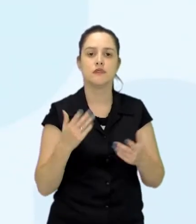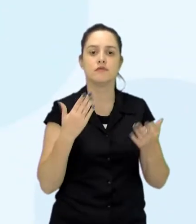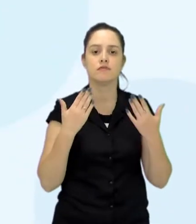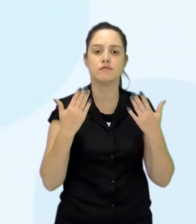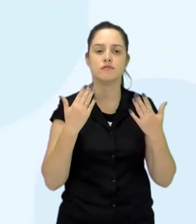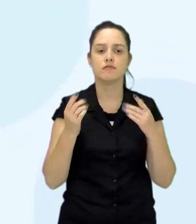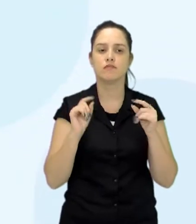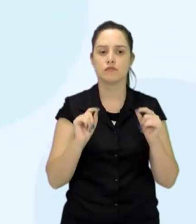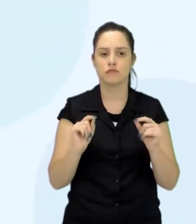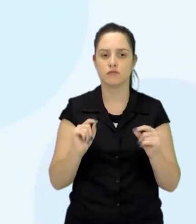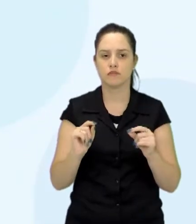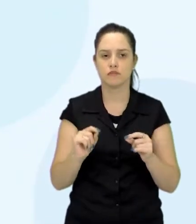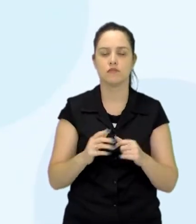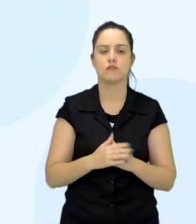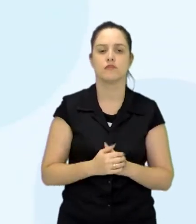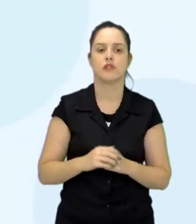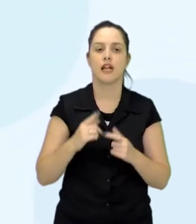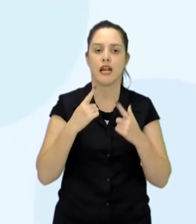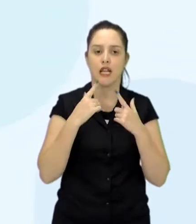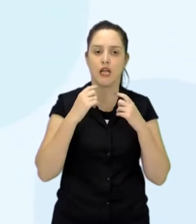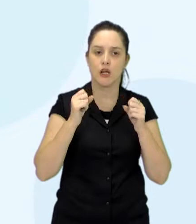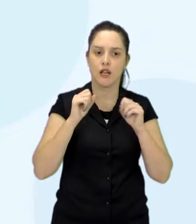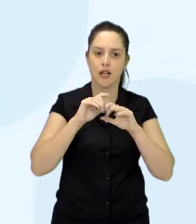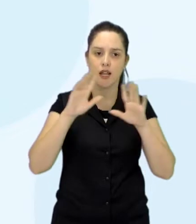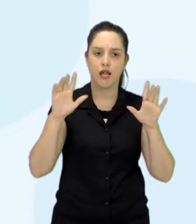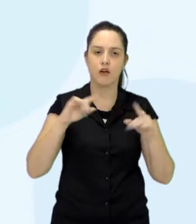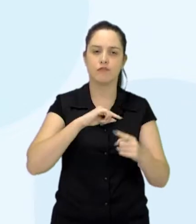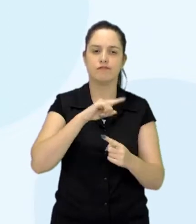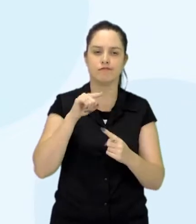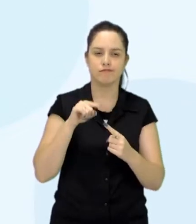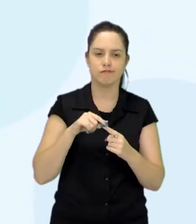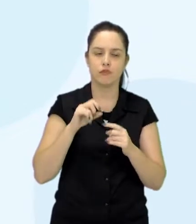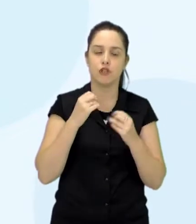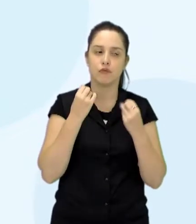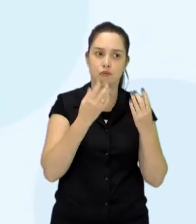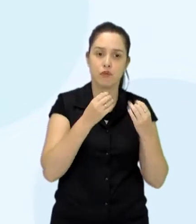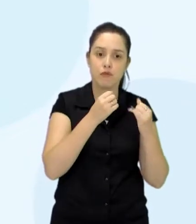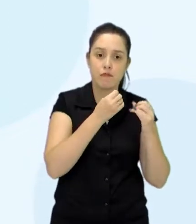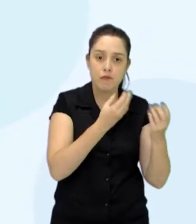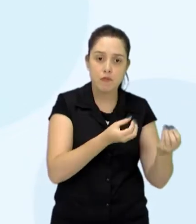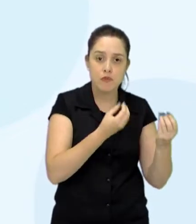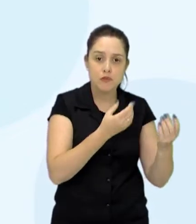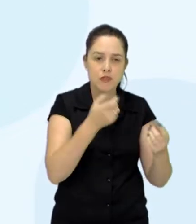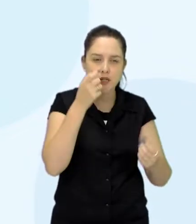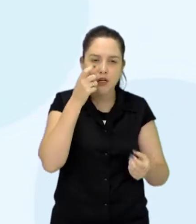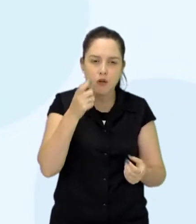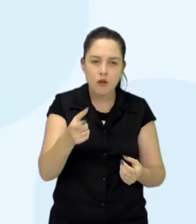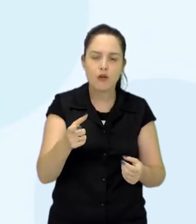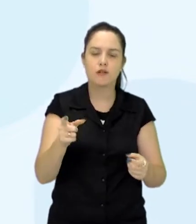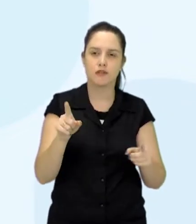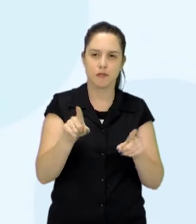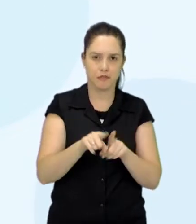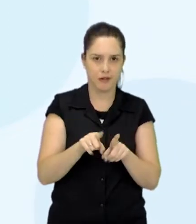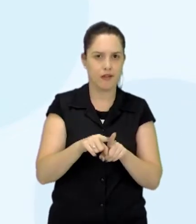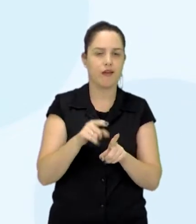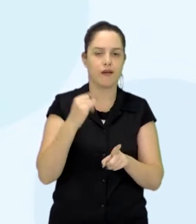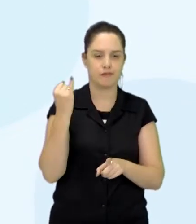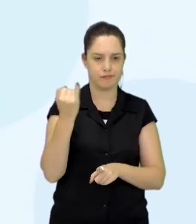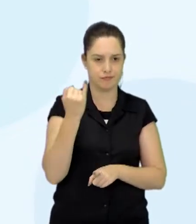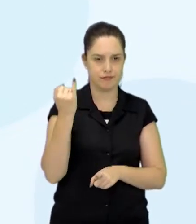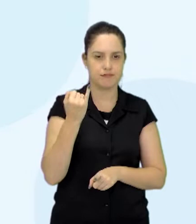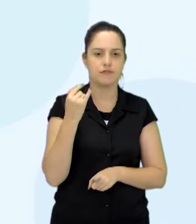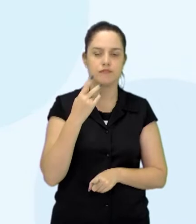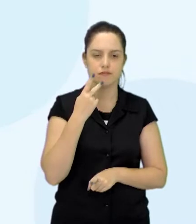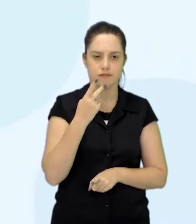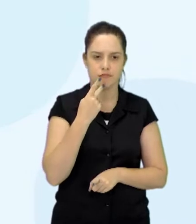linguagem clara, né, Pro? Isso, clara, objetiva, divulgam informações de interesse comum, isso aqui é importante também falar, que muitos